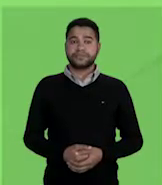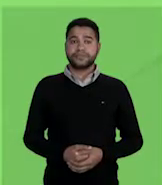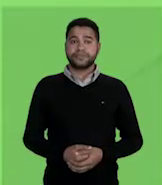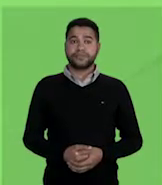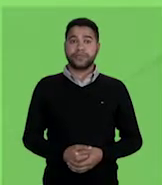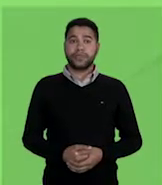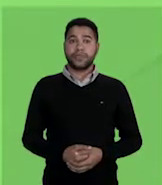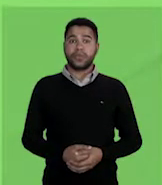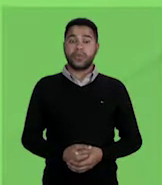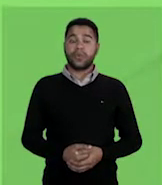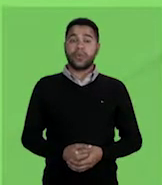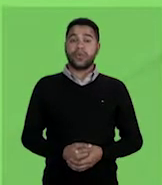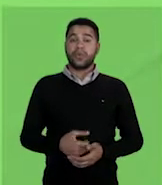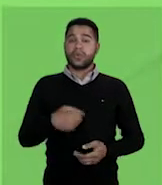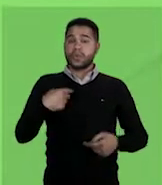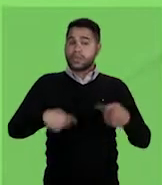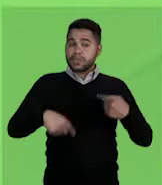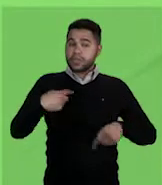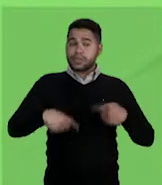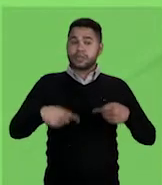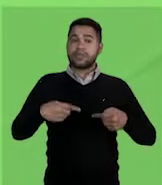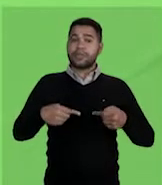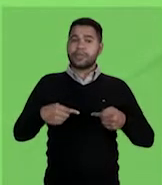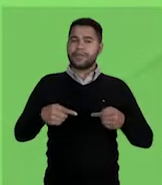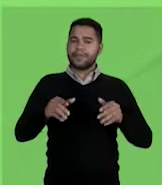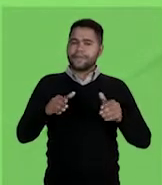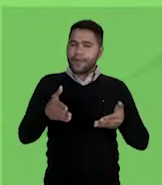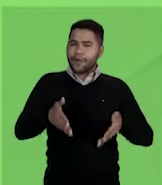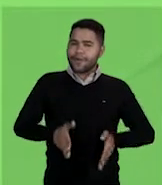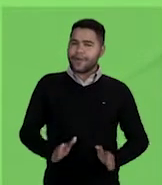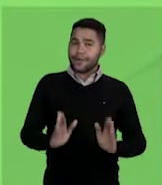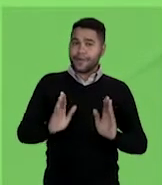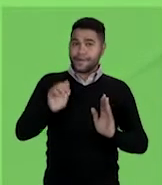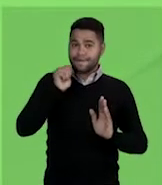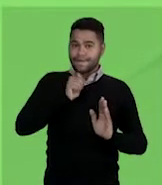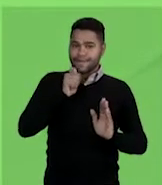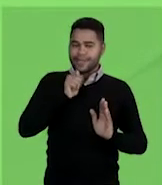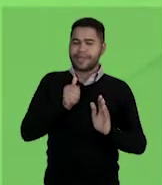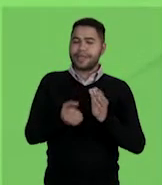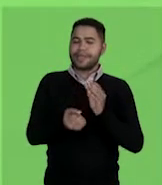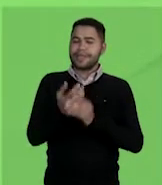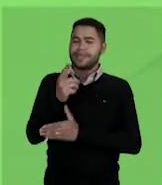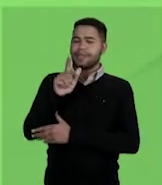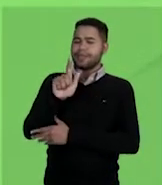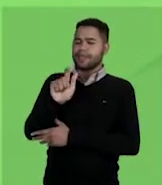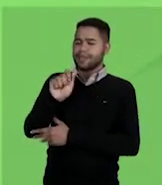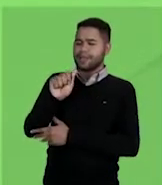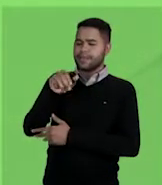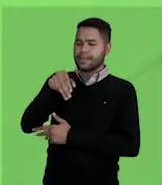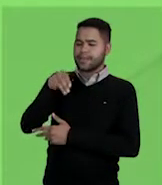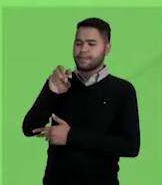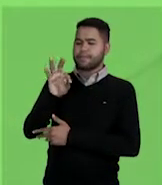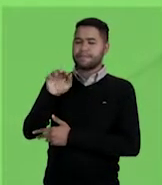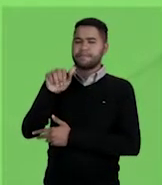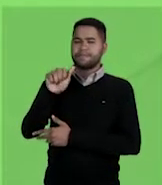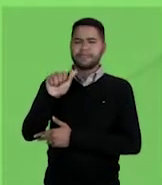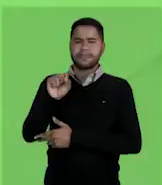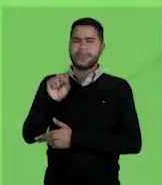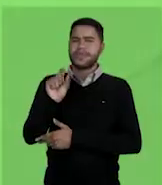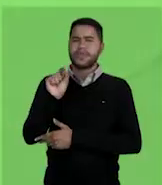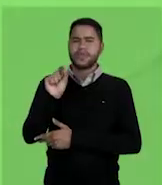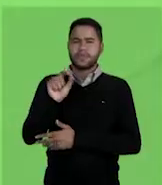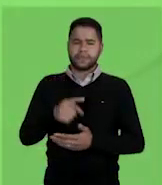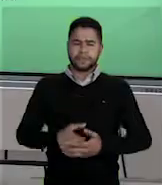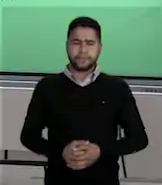reprodutor feminino, ele produz os gametas. Então, o que são gametas? Os